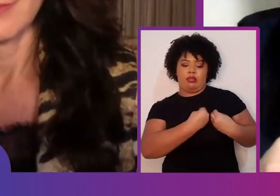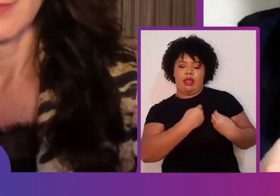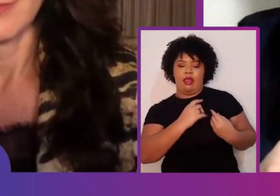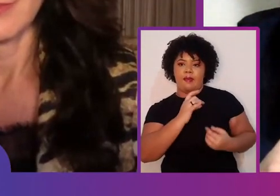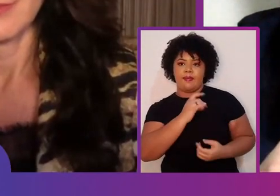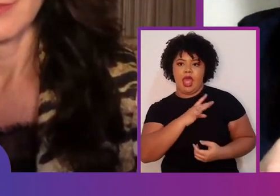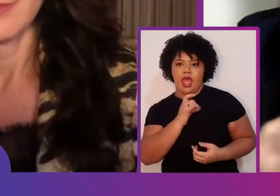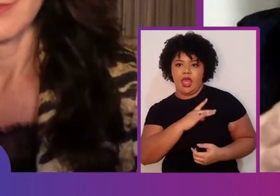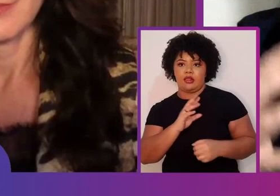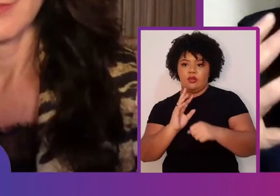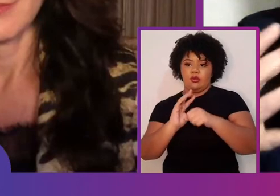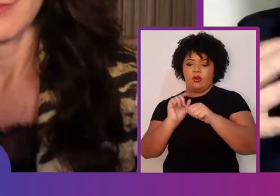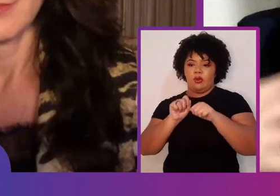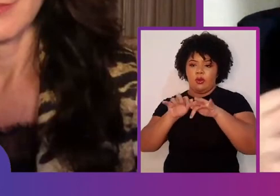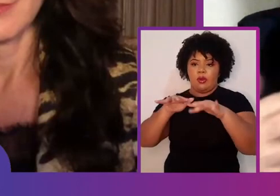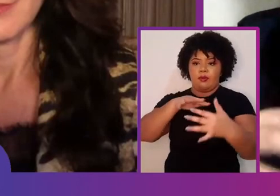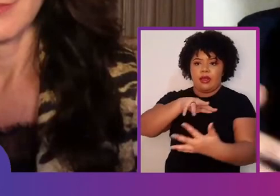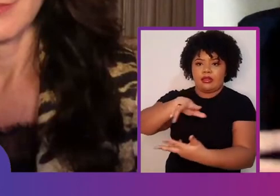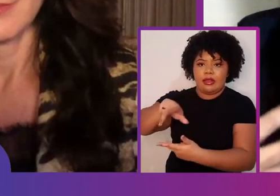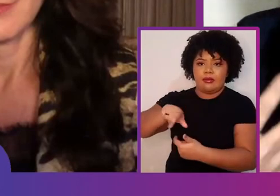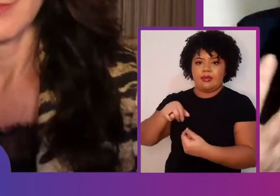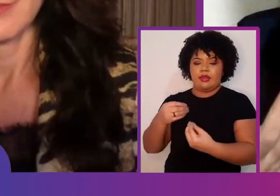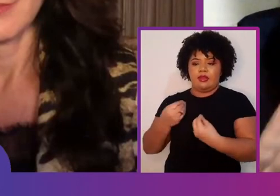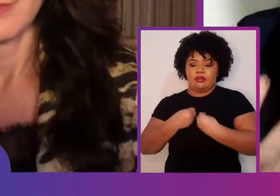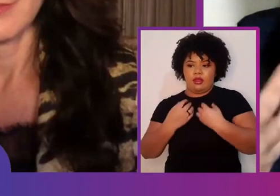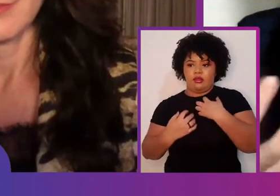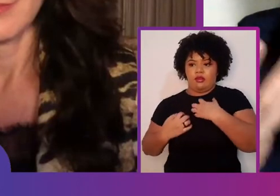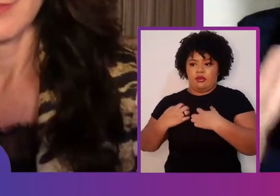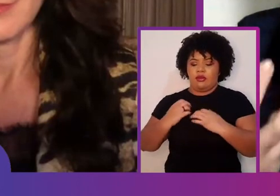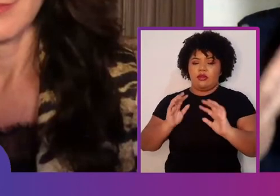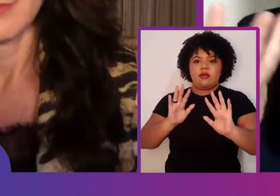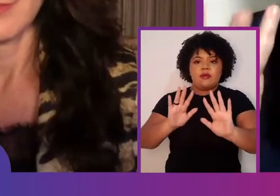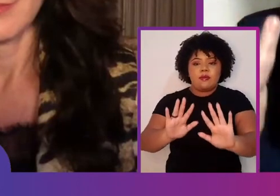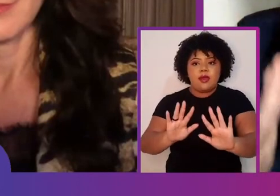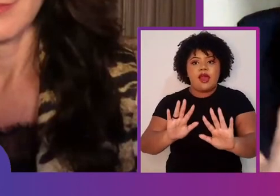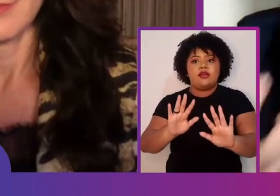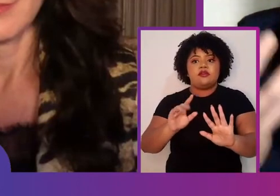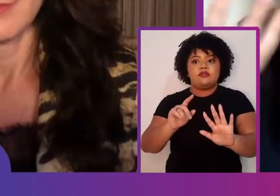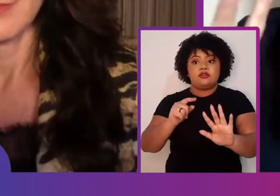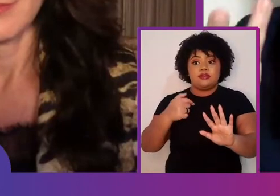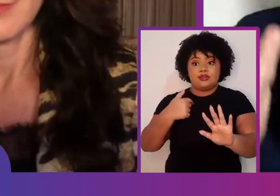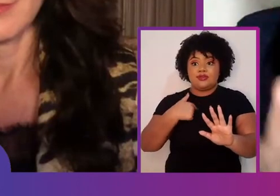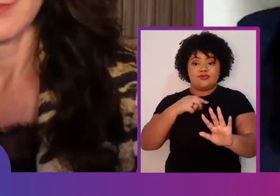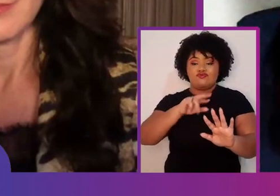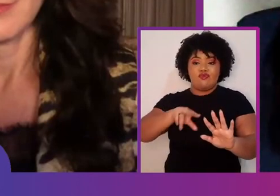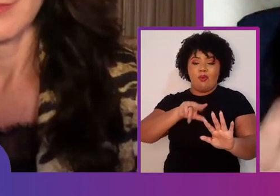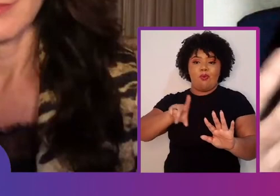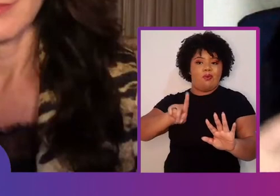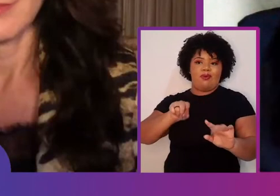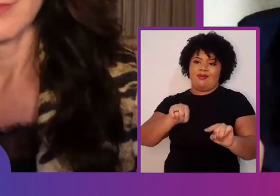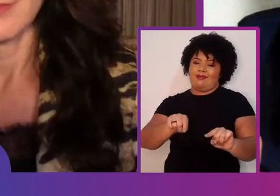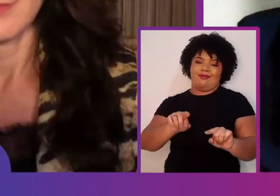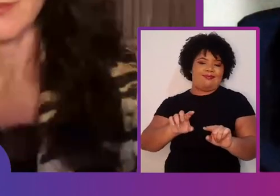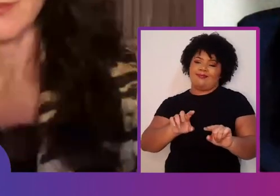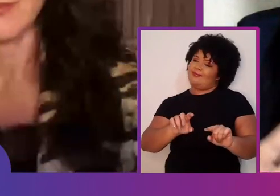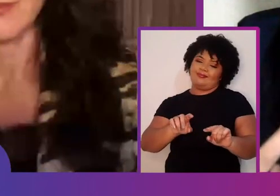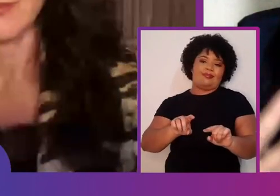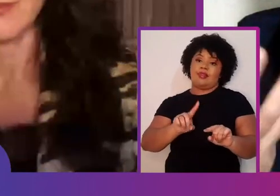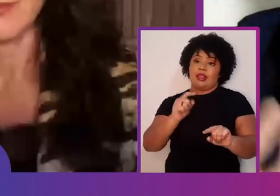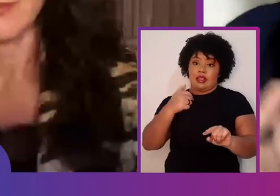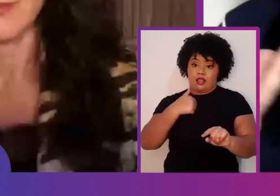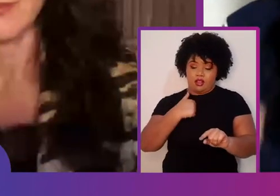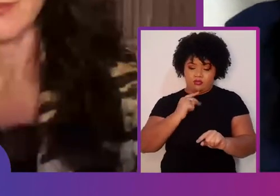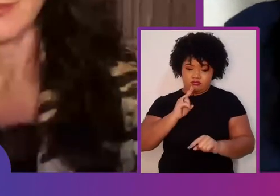pandemia está me deixando de não ser... E, na verdade, é você, através da forma como você interpreta e reage àquela